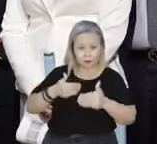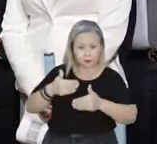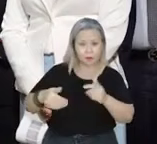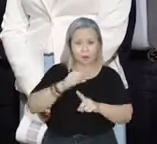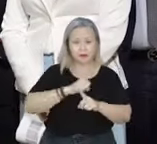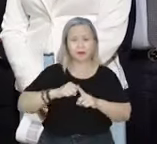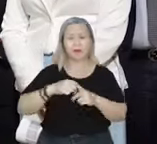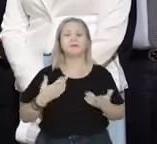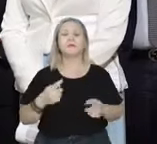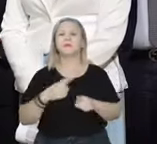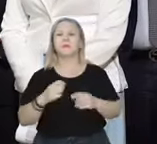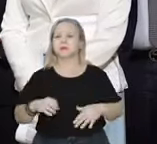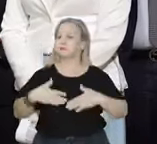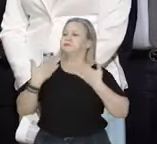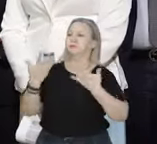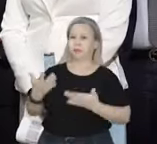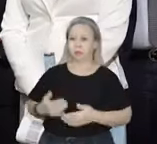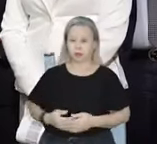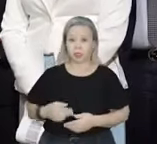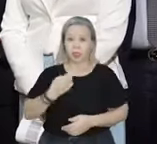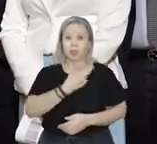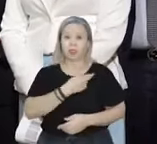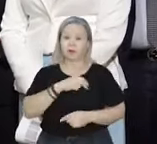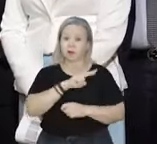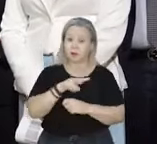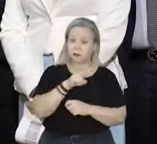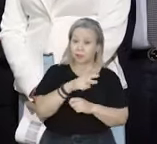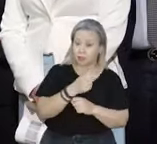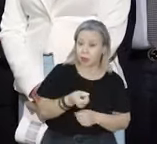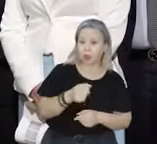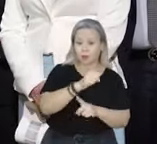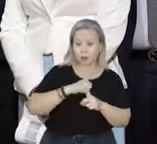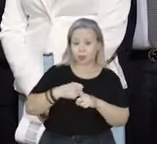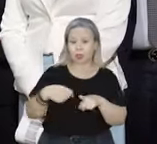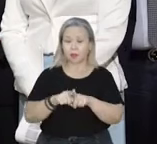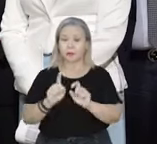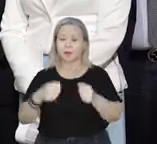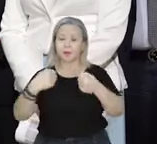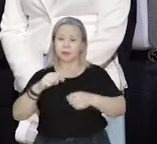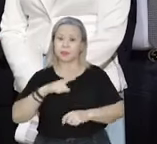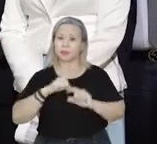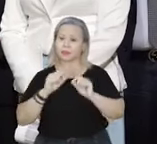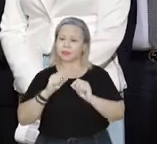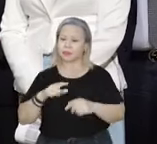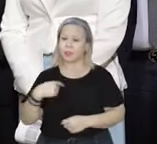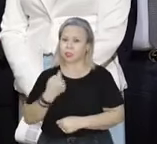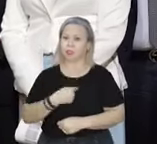por que o espanto? Responsabilidade fiscal e responsabilidade social têm que ter, por nossa parte,